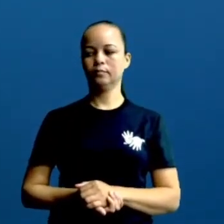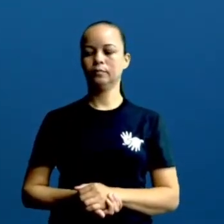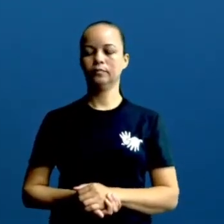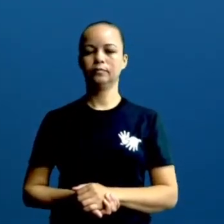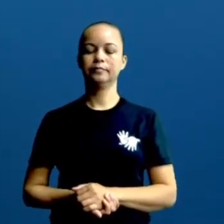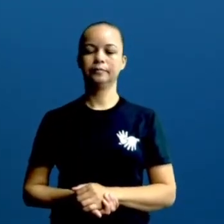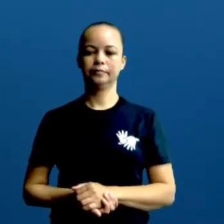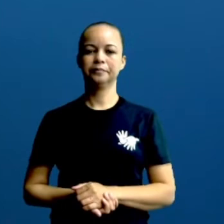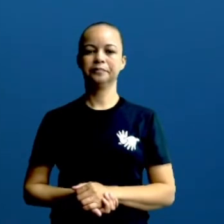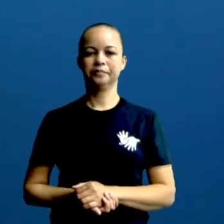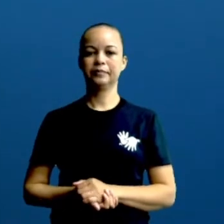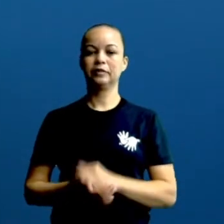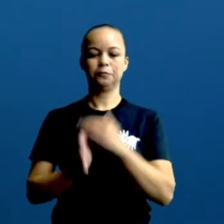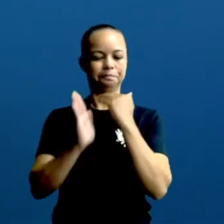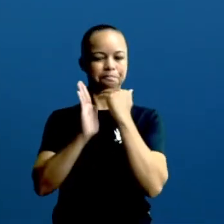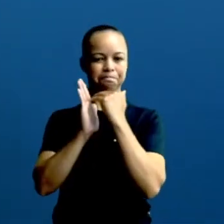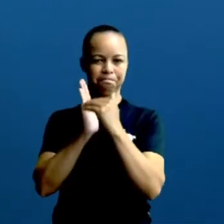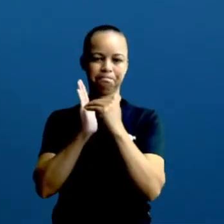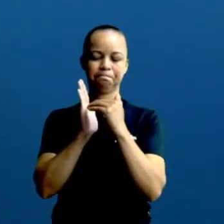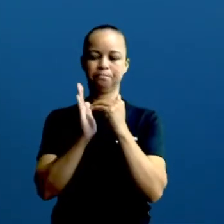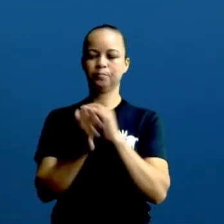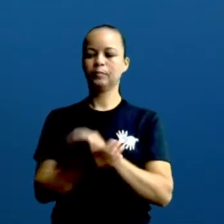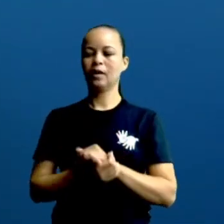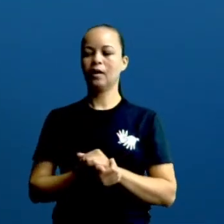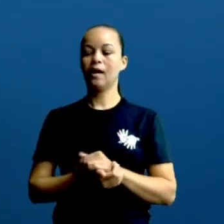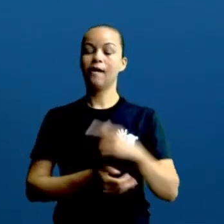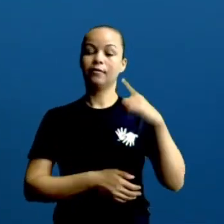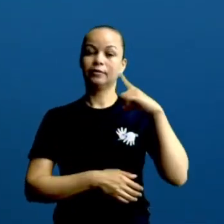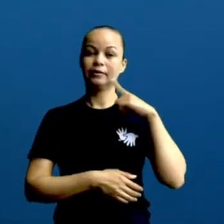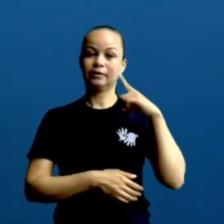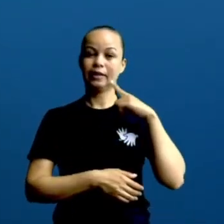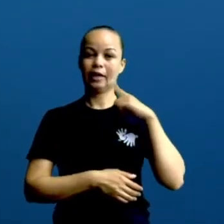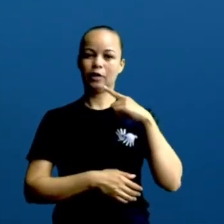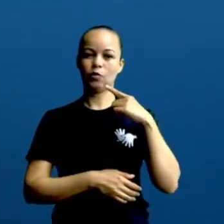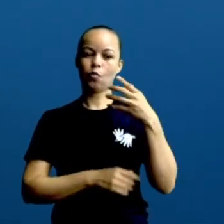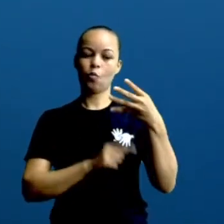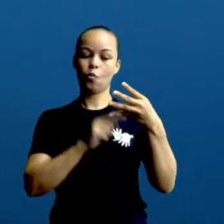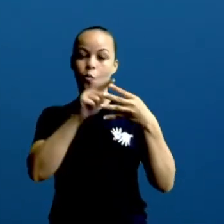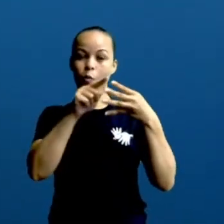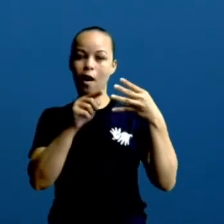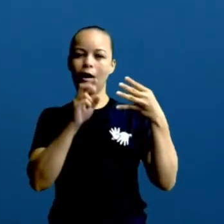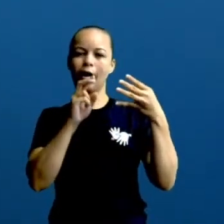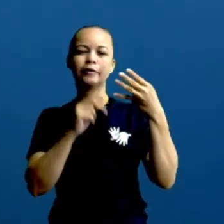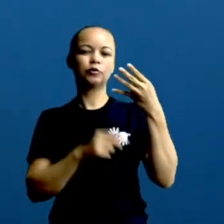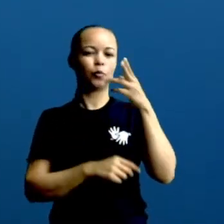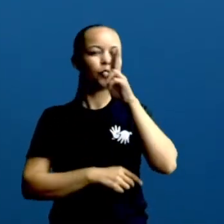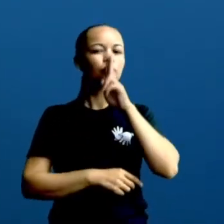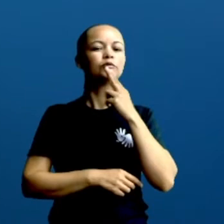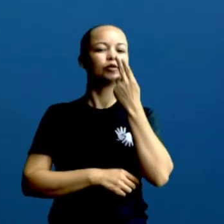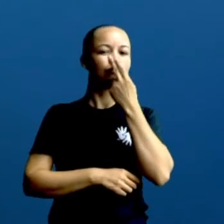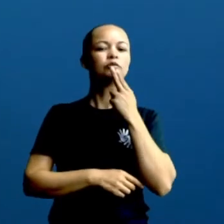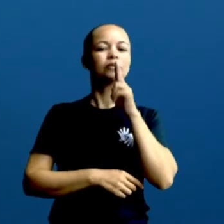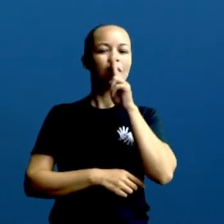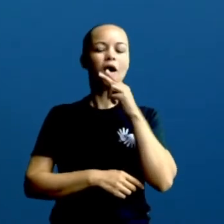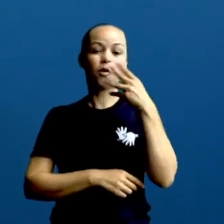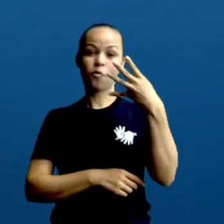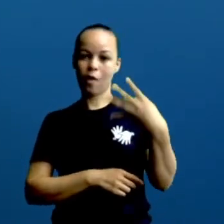Então olha aqui metade eu tenho quatro picolé